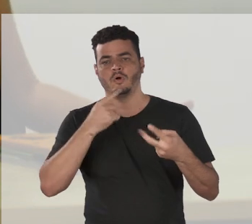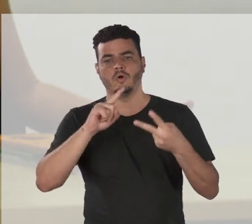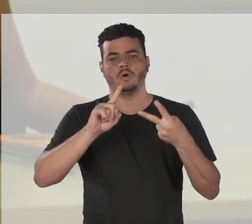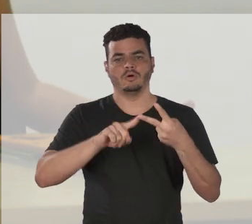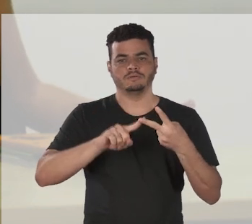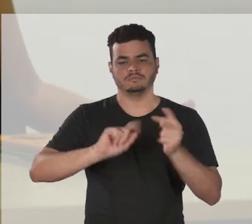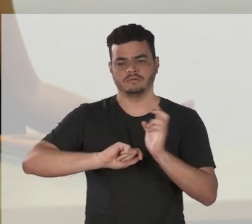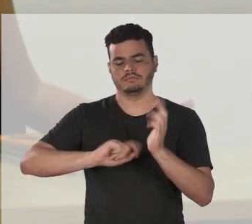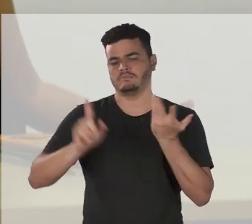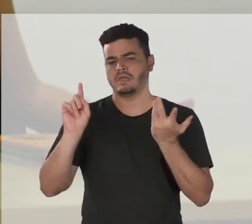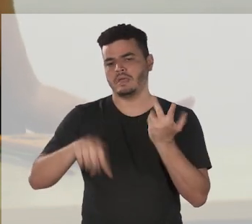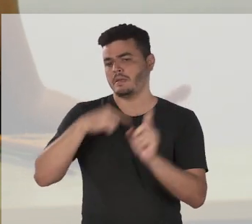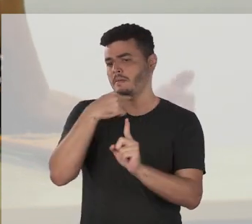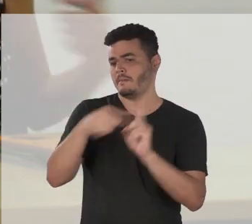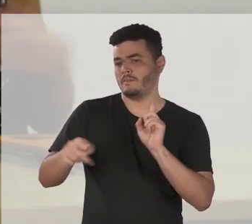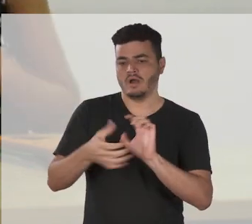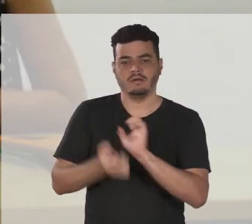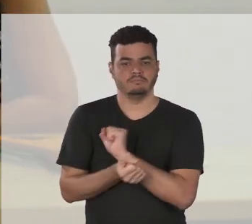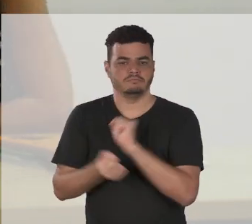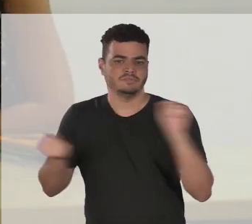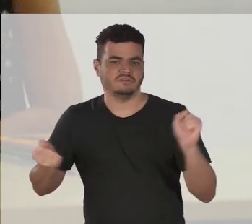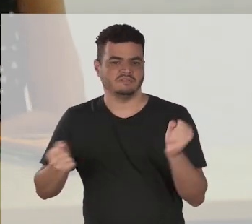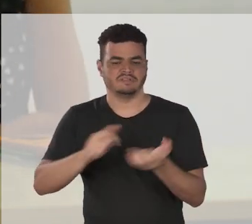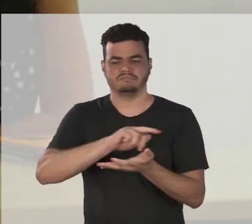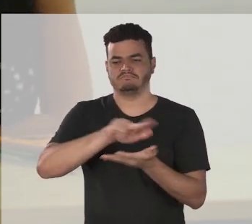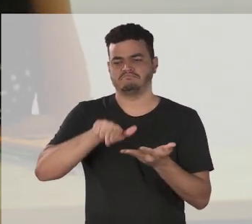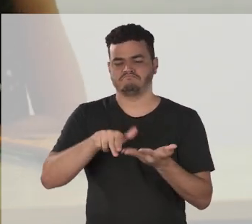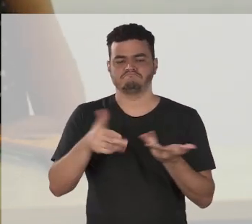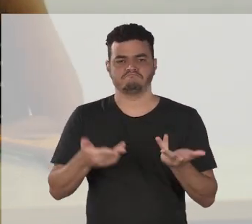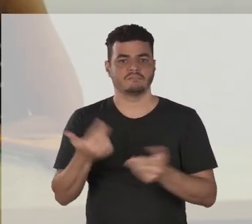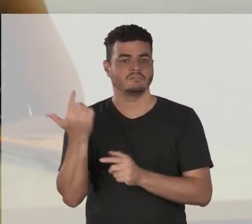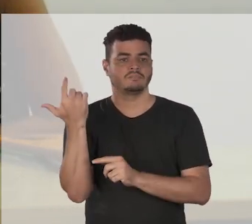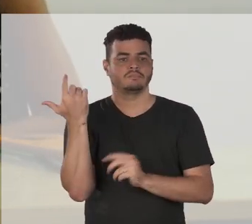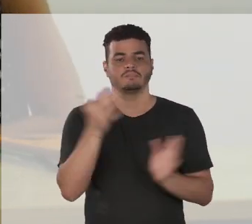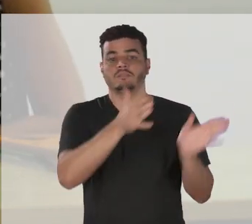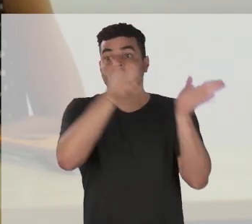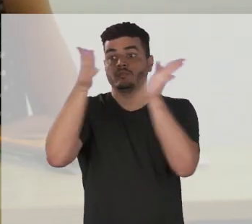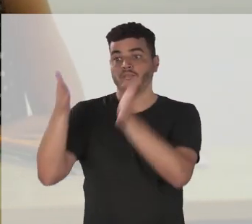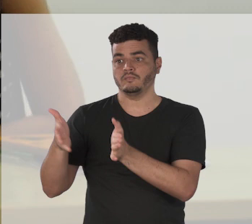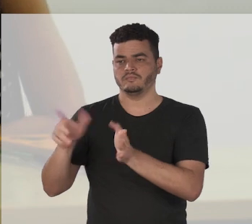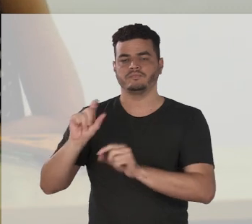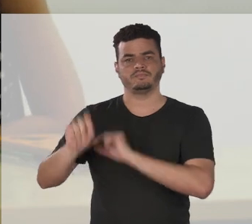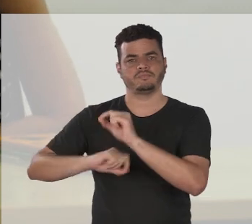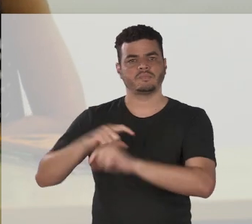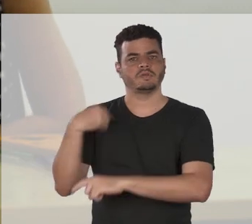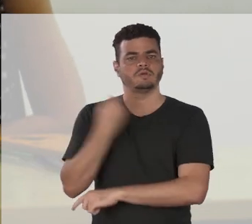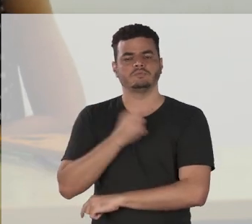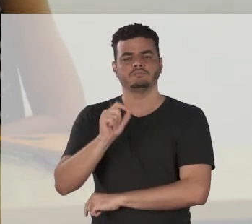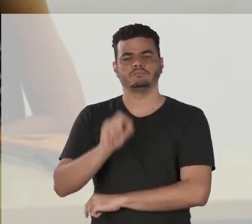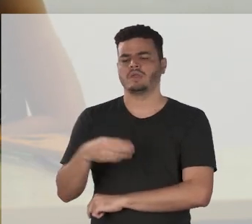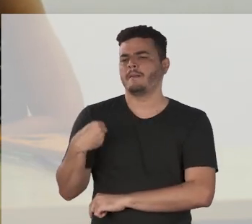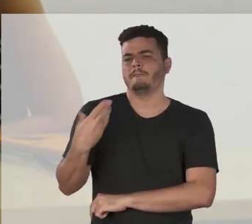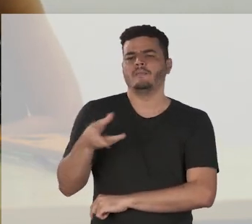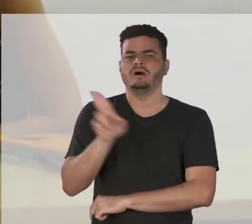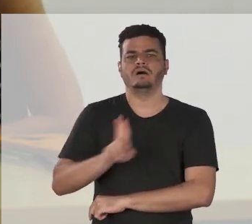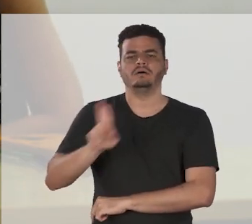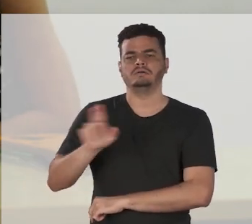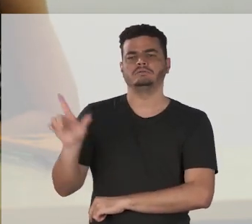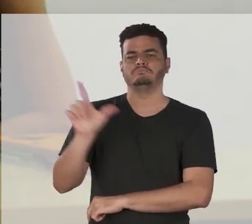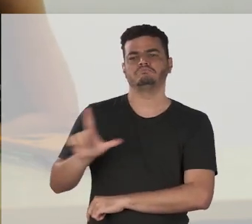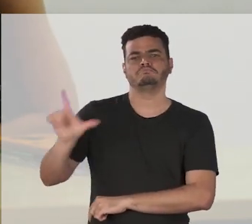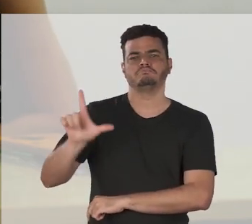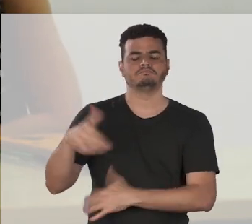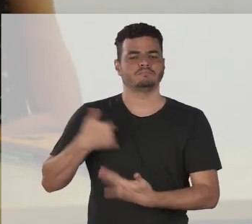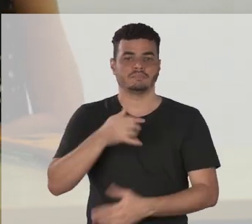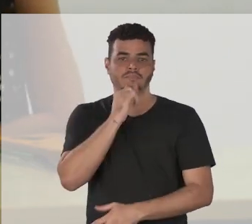A morte, as privações ilegítimas da liberdade, etc. Por outro lado, o utilitarismo didático, que é uma das